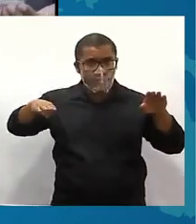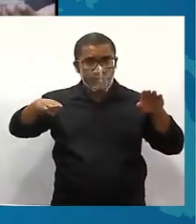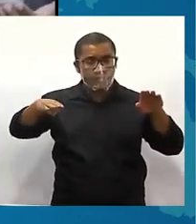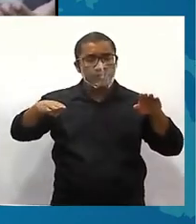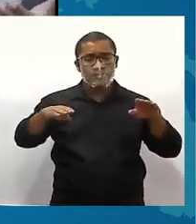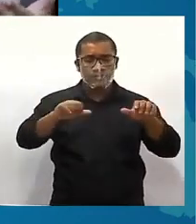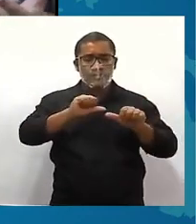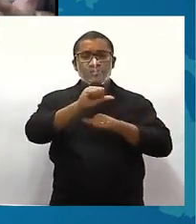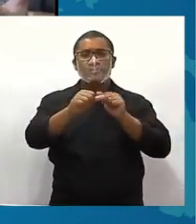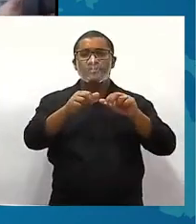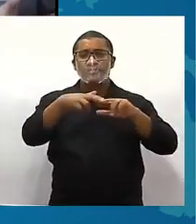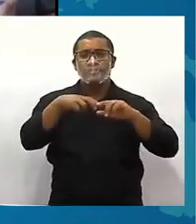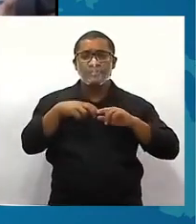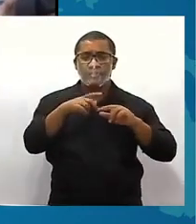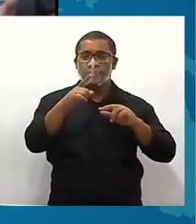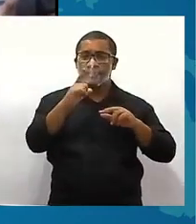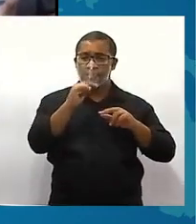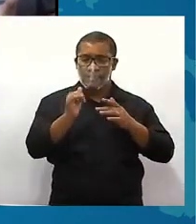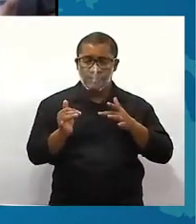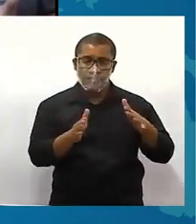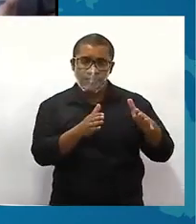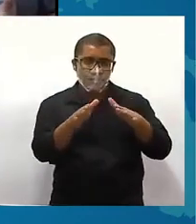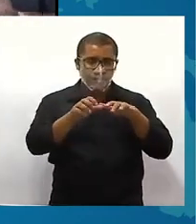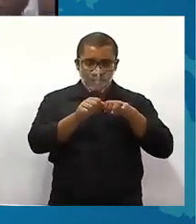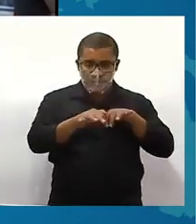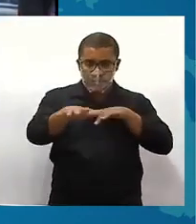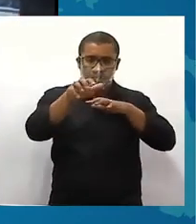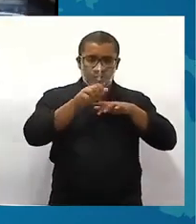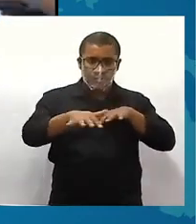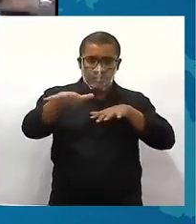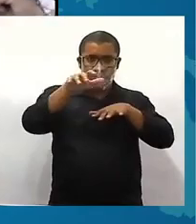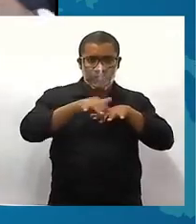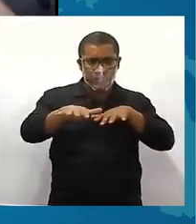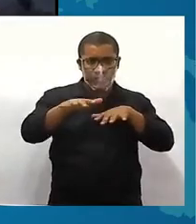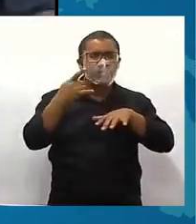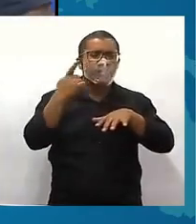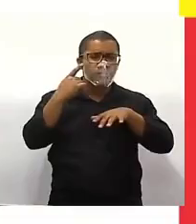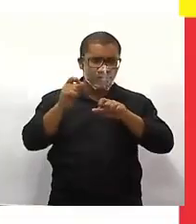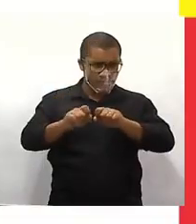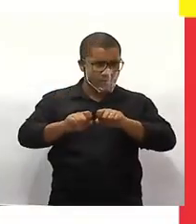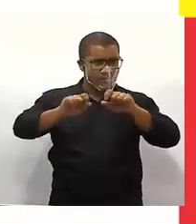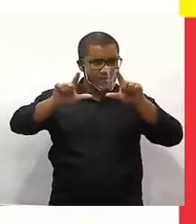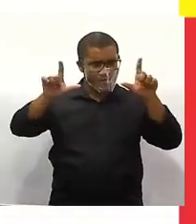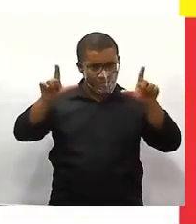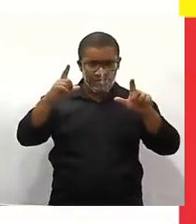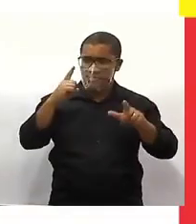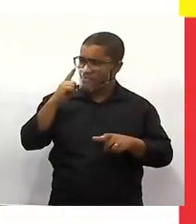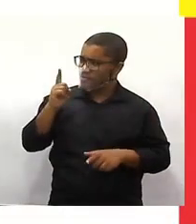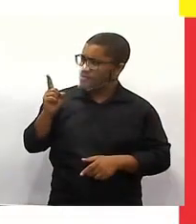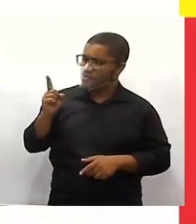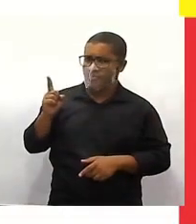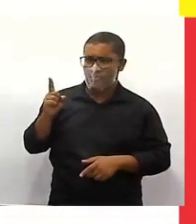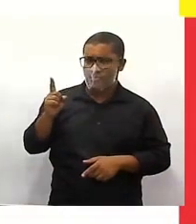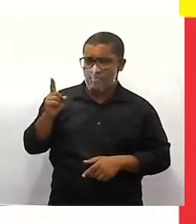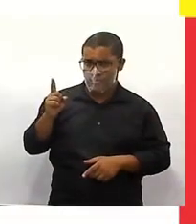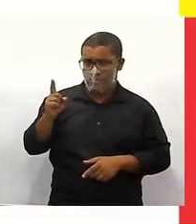ação fluvial dos rios, não é? Então volta lá para a questão, bota a questão inteira aí para a gente